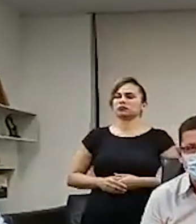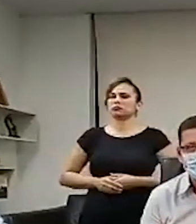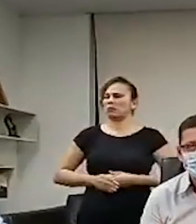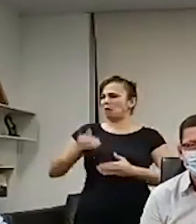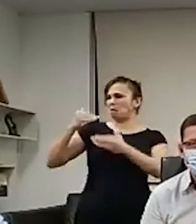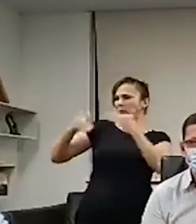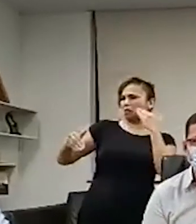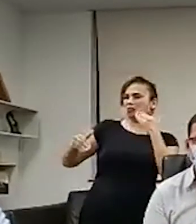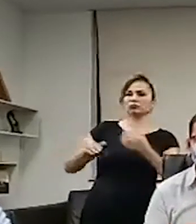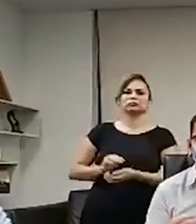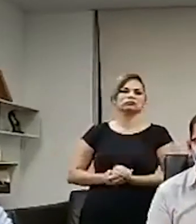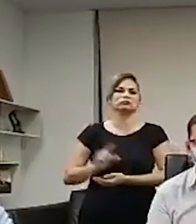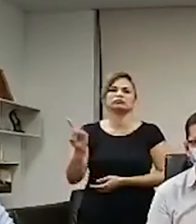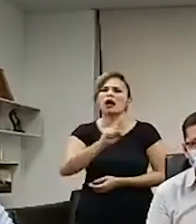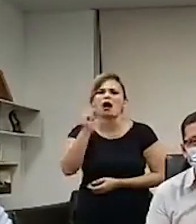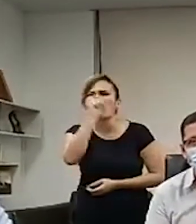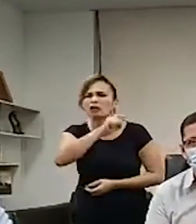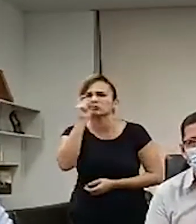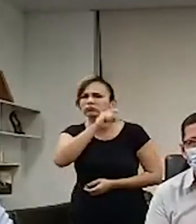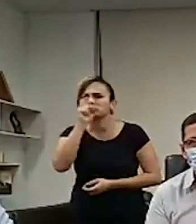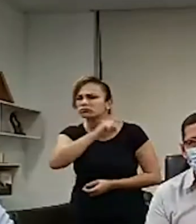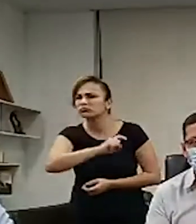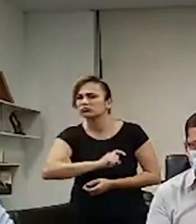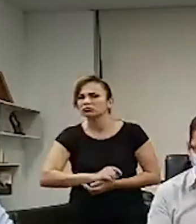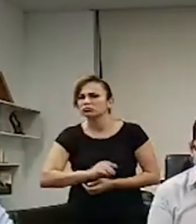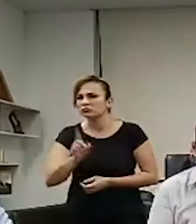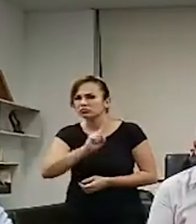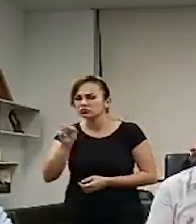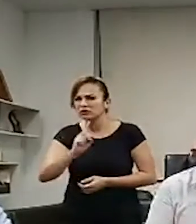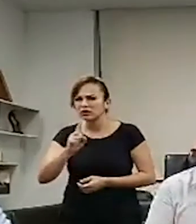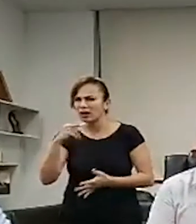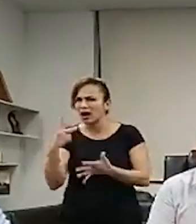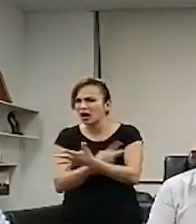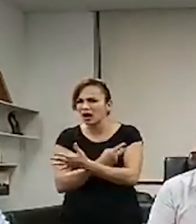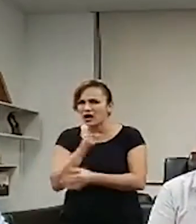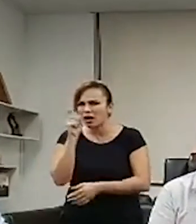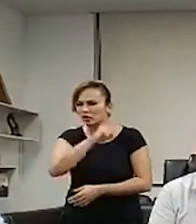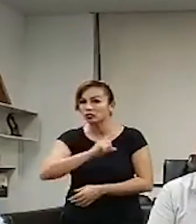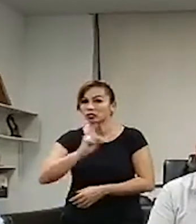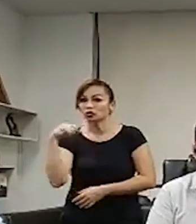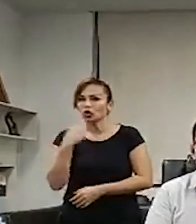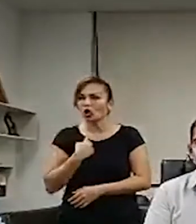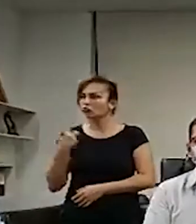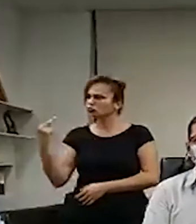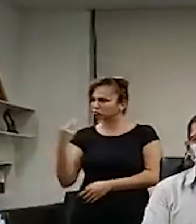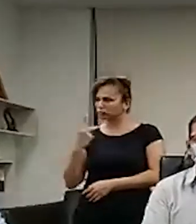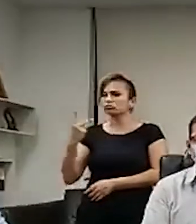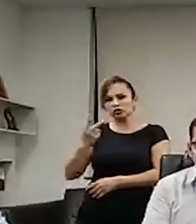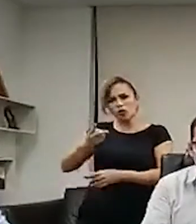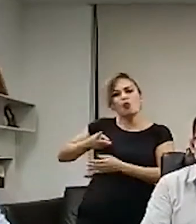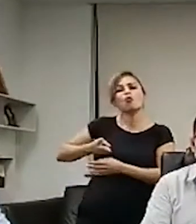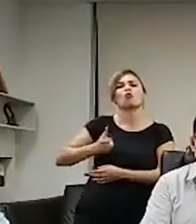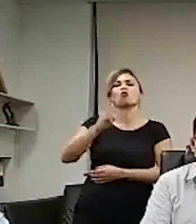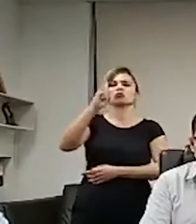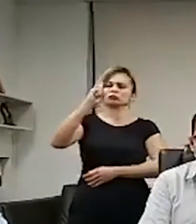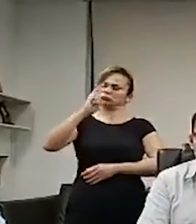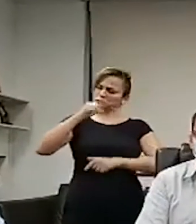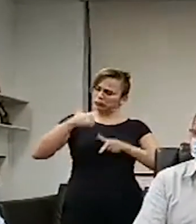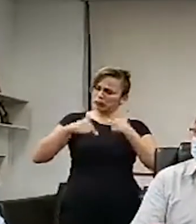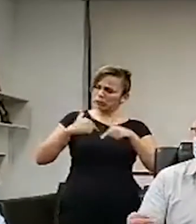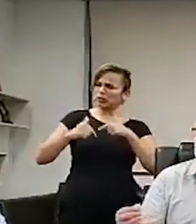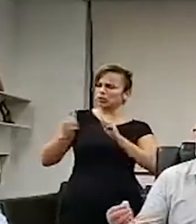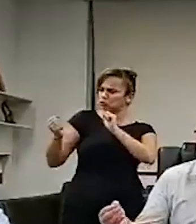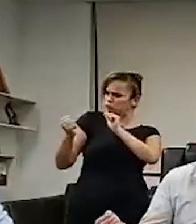disso, isso é uma mentira descabida. Nós estamos trabalhando sim, né, juntos,